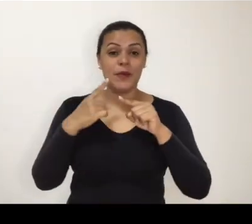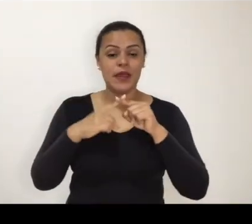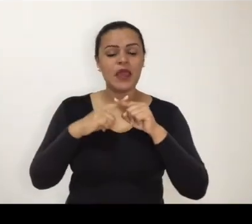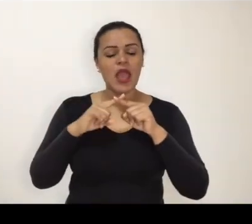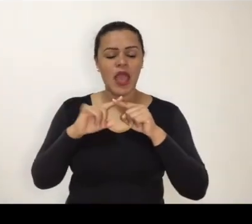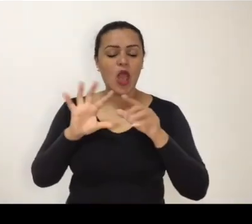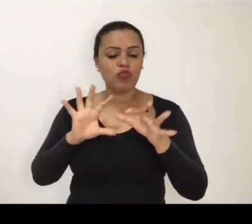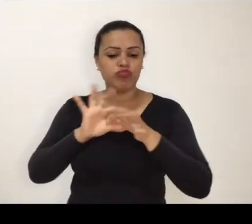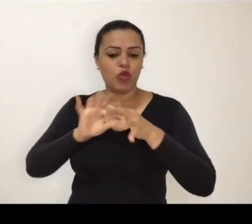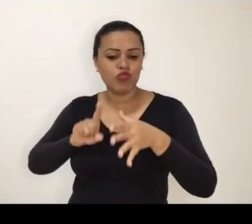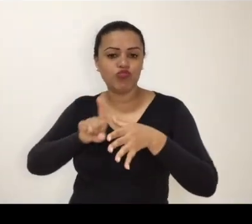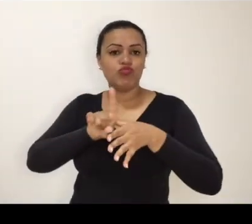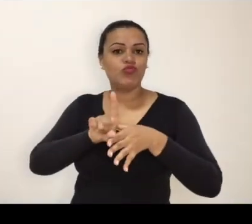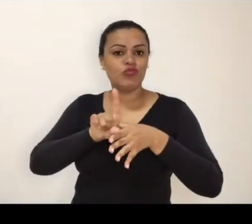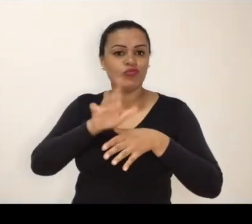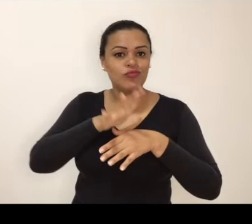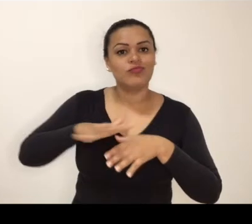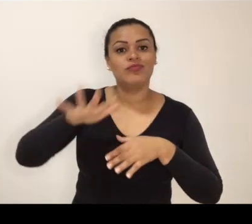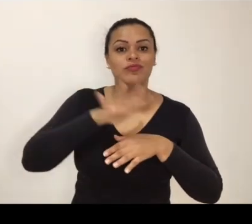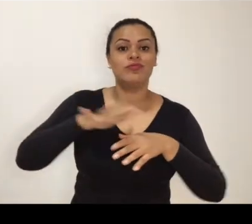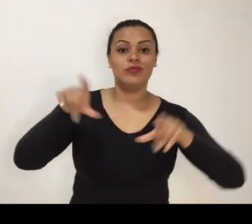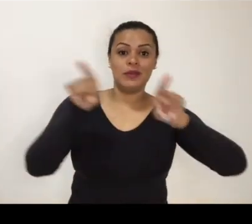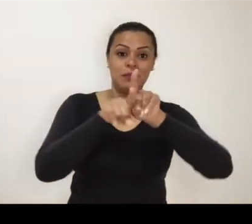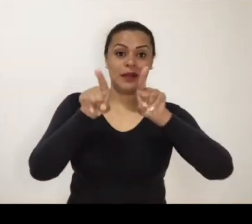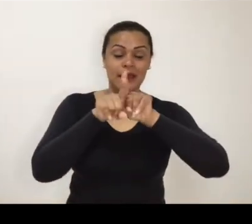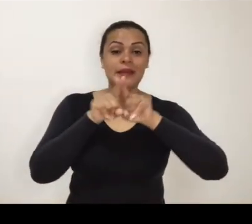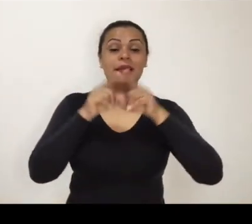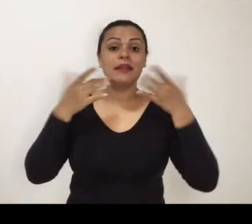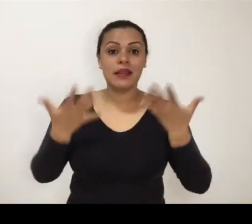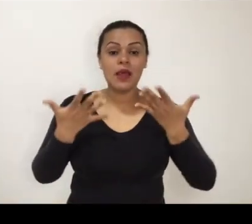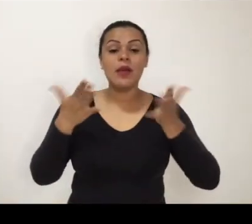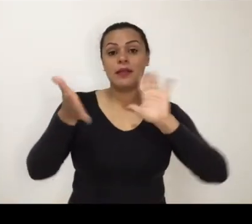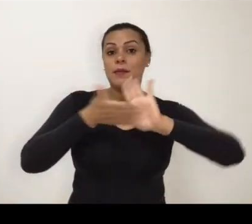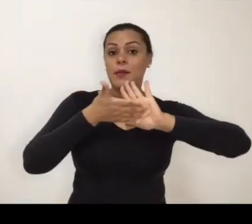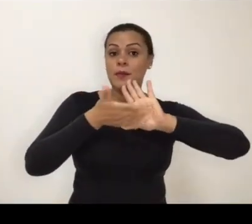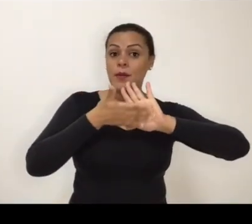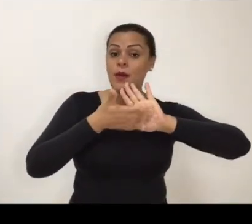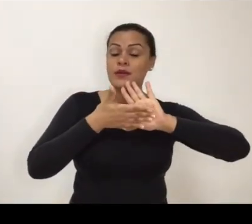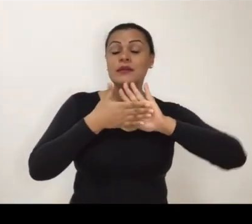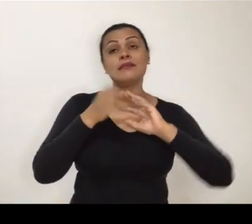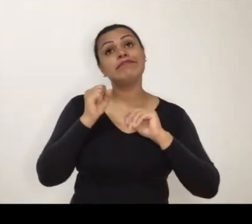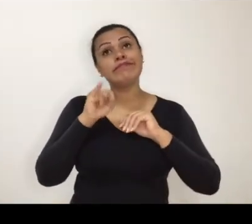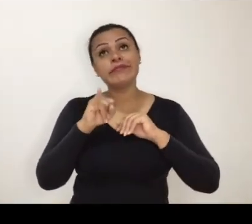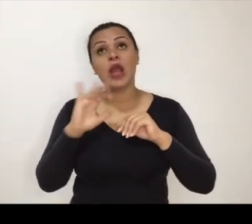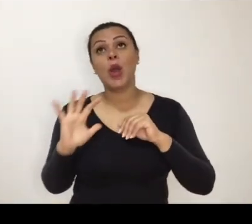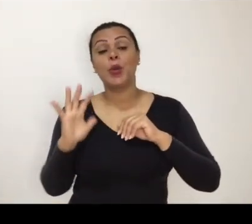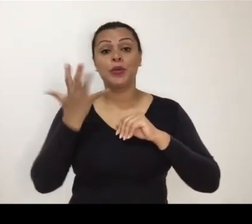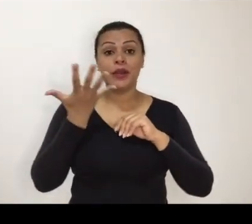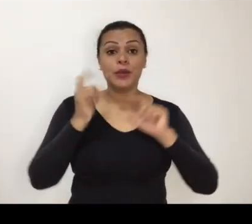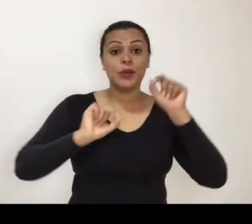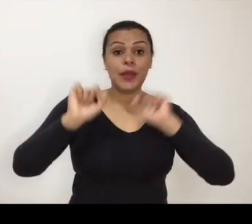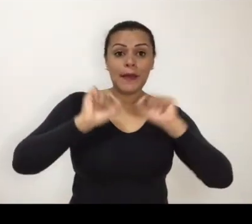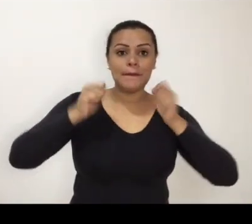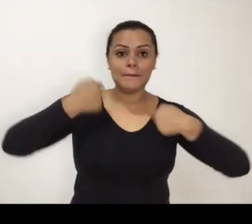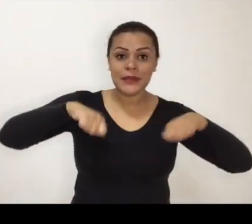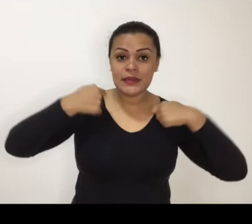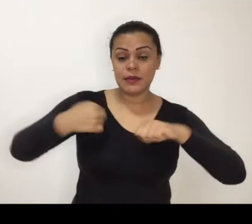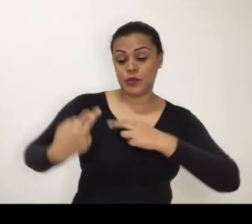tem essa proposta, e se de repente a gente precisa ser responsável ao ponto